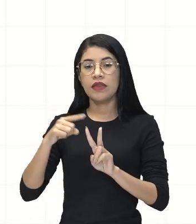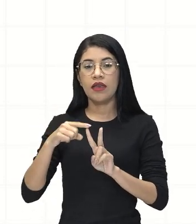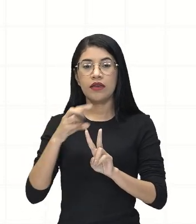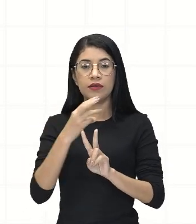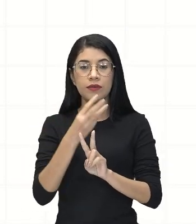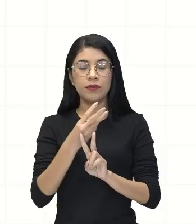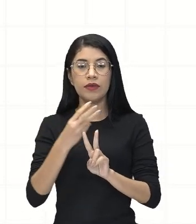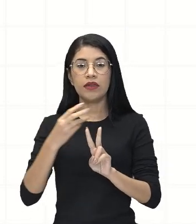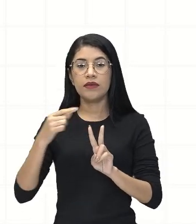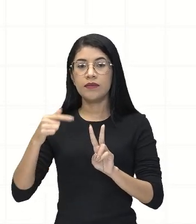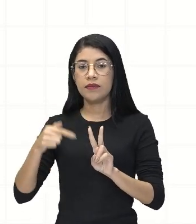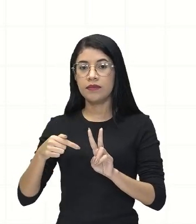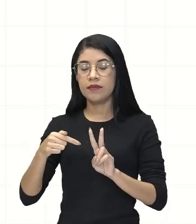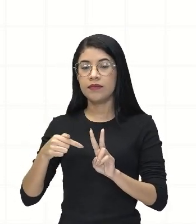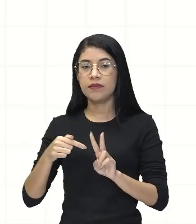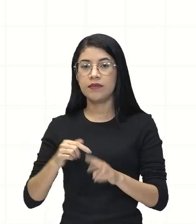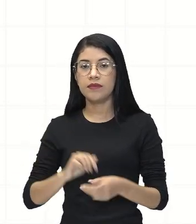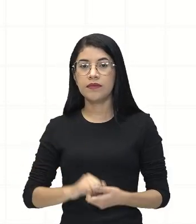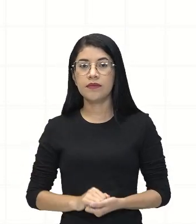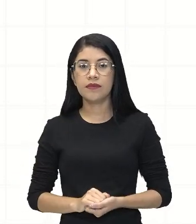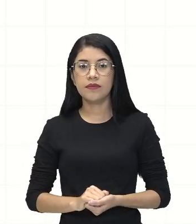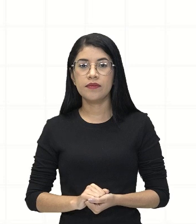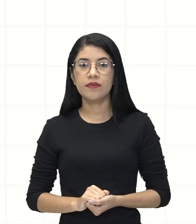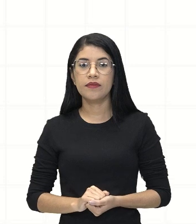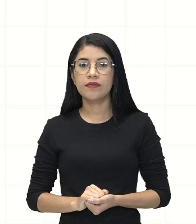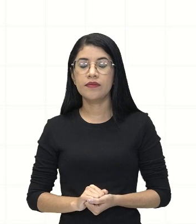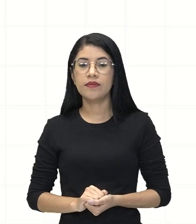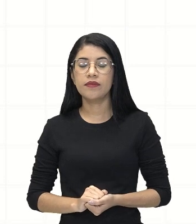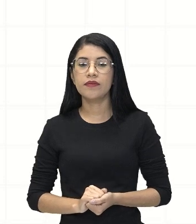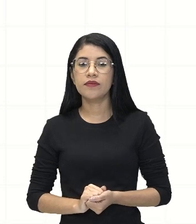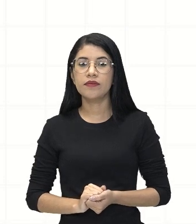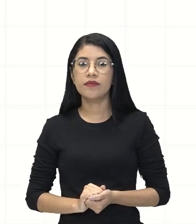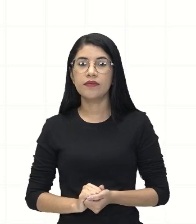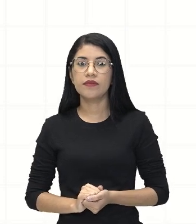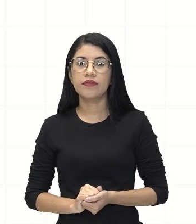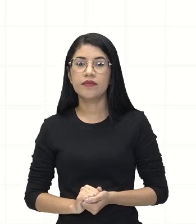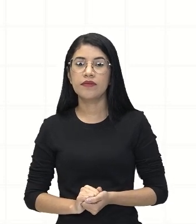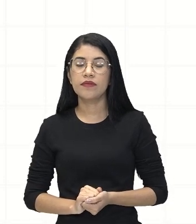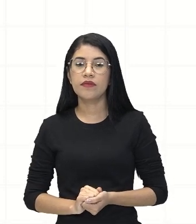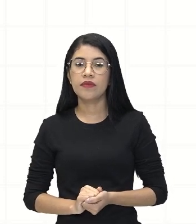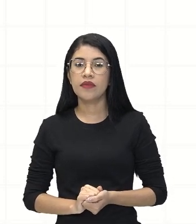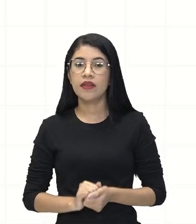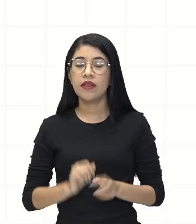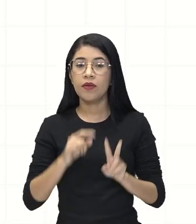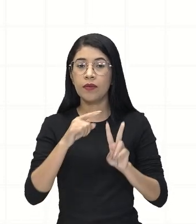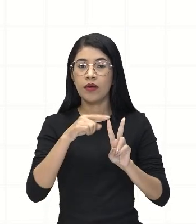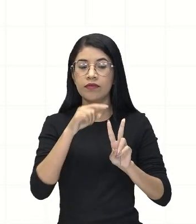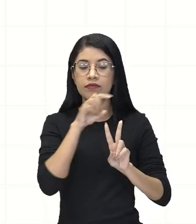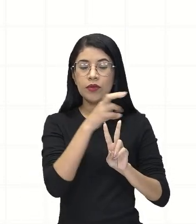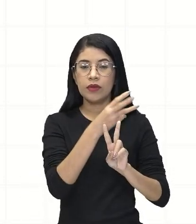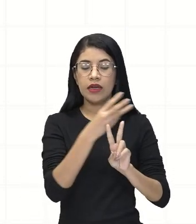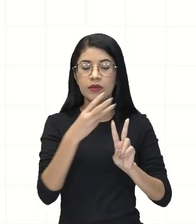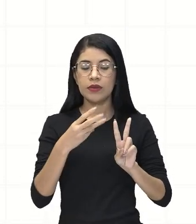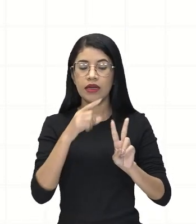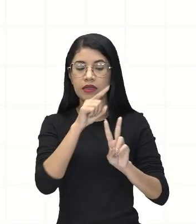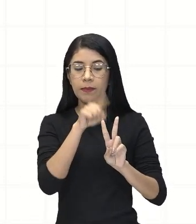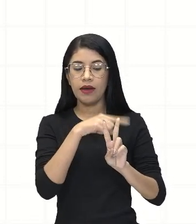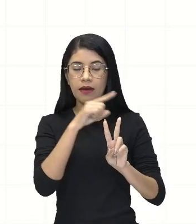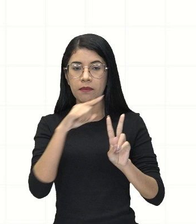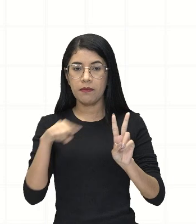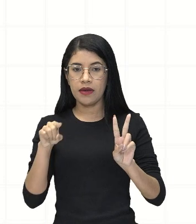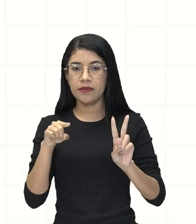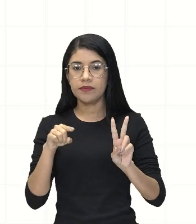raiz cúbica de 7. Beleza? Ó, esse 3 morre com esse 3, né? Então vai ficar